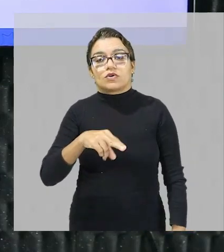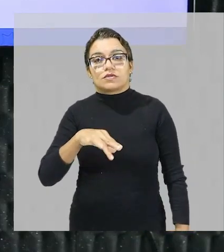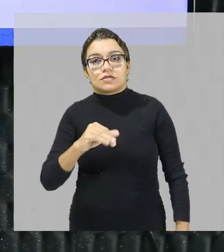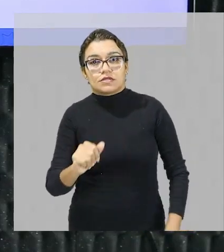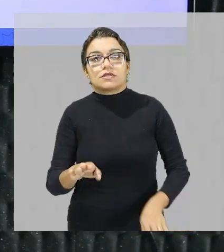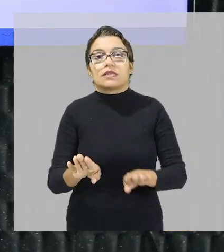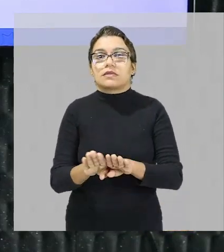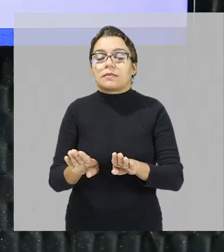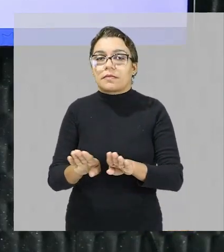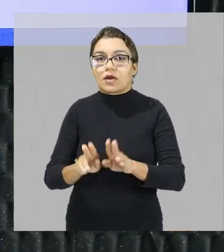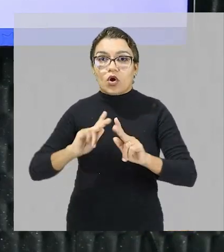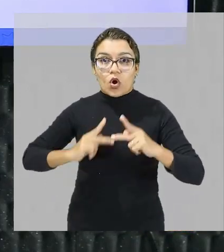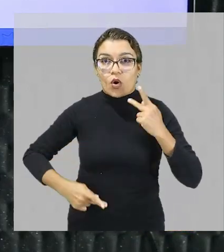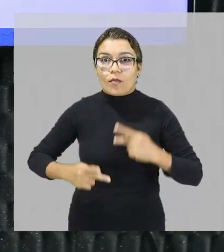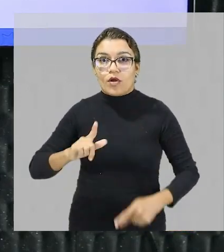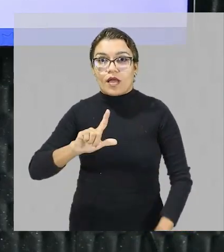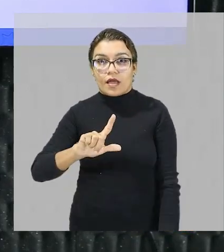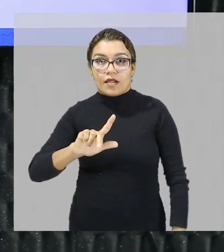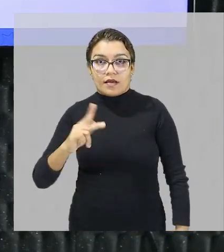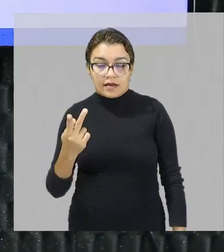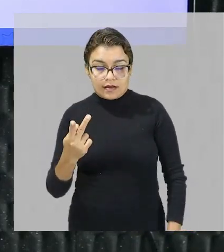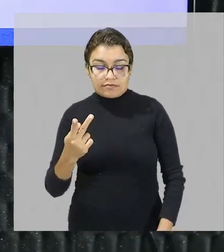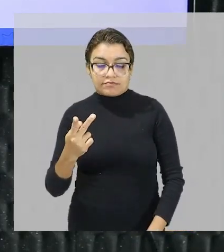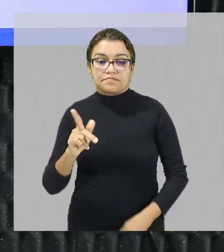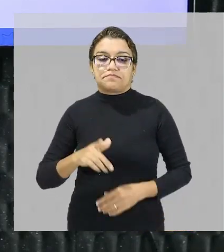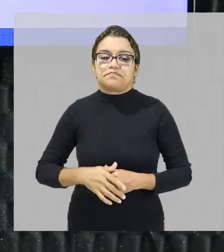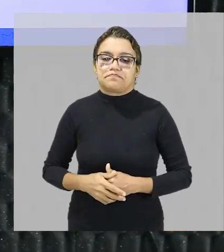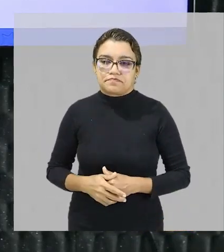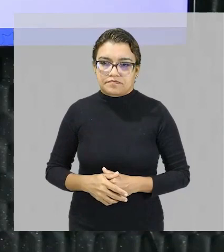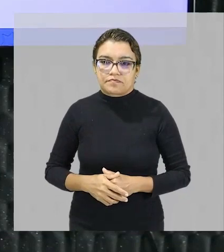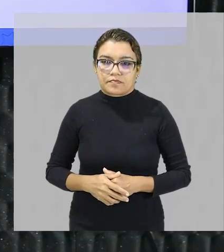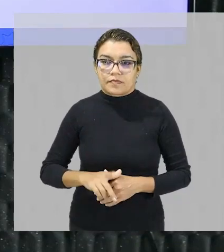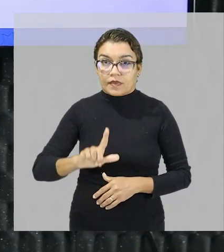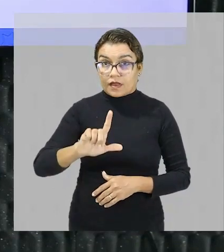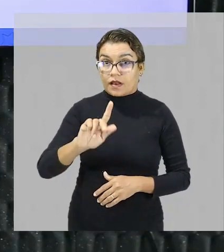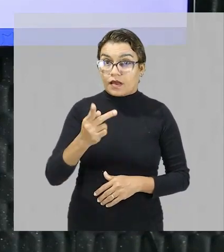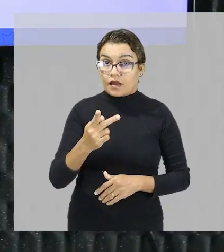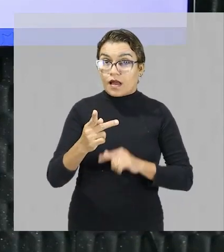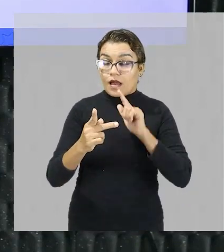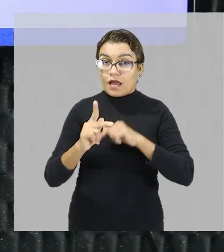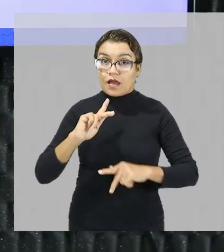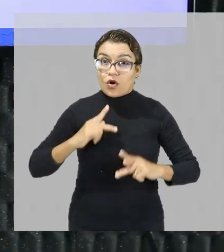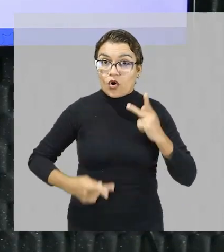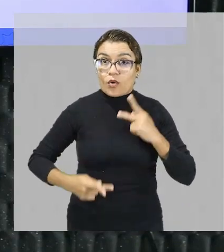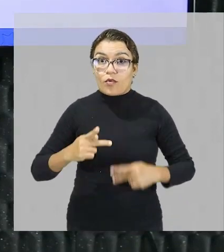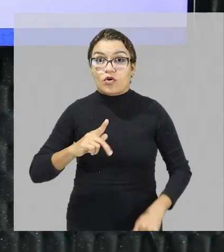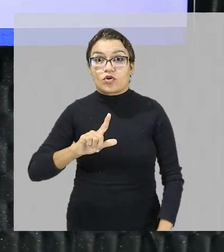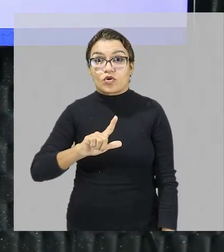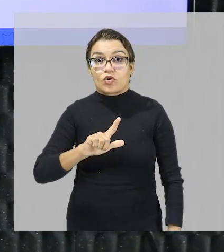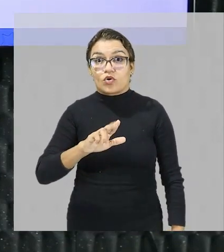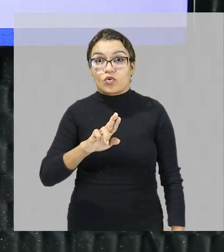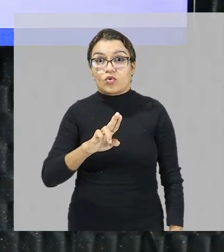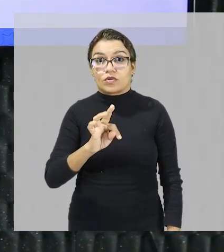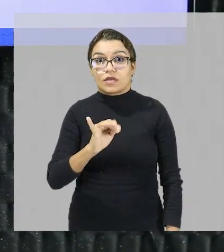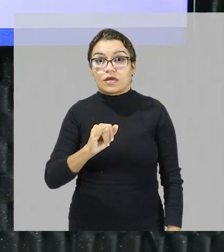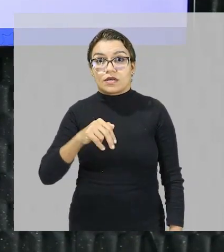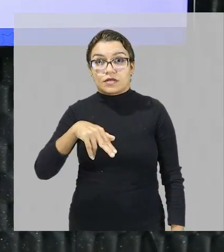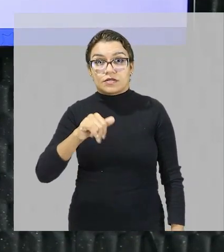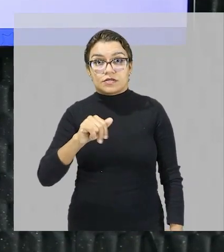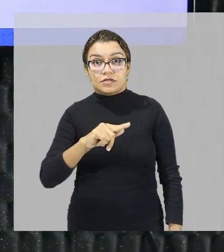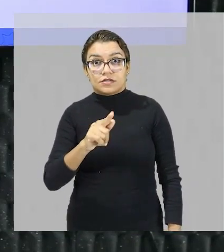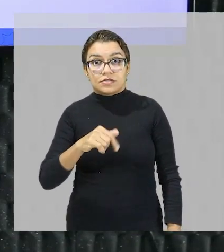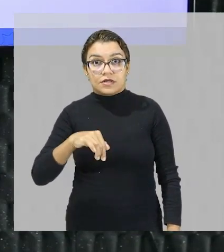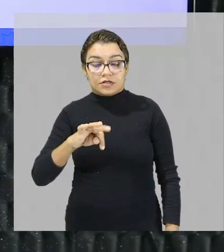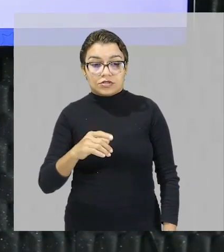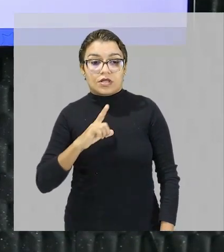nós chamamos de hormônio luteinizante. Bem, LH é o hormônio luteinizante, como eu já falei. Ele tem a